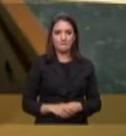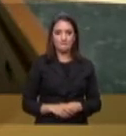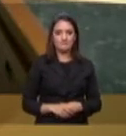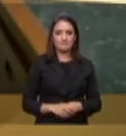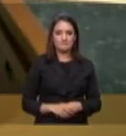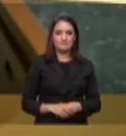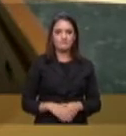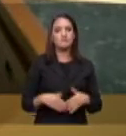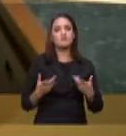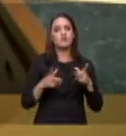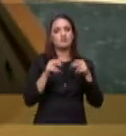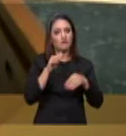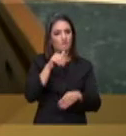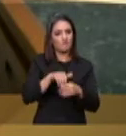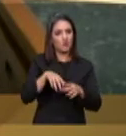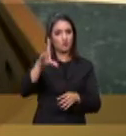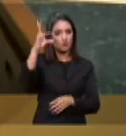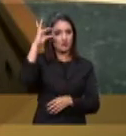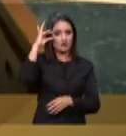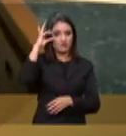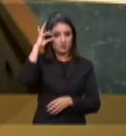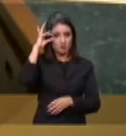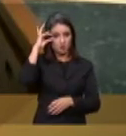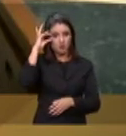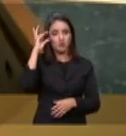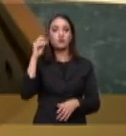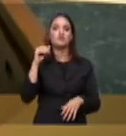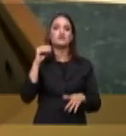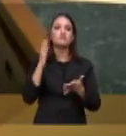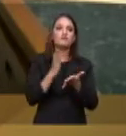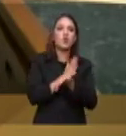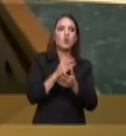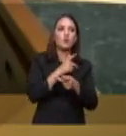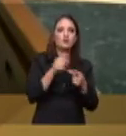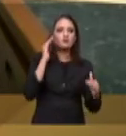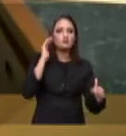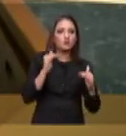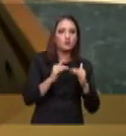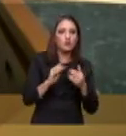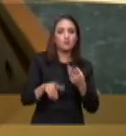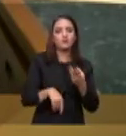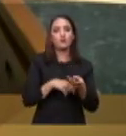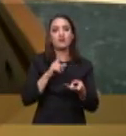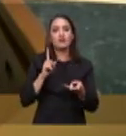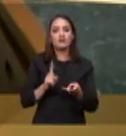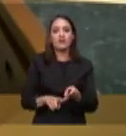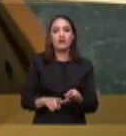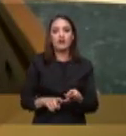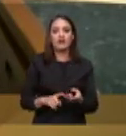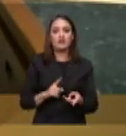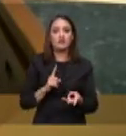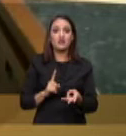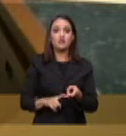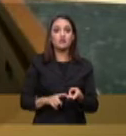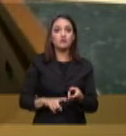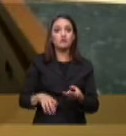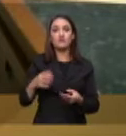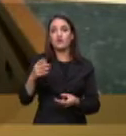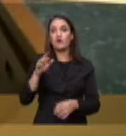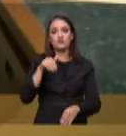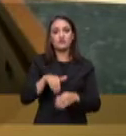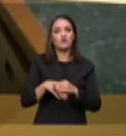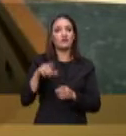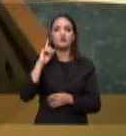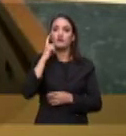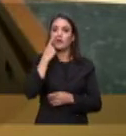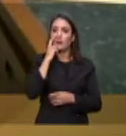ministro André Mendonça, que acompanhou apenas em parte, o voto de divergência, inaugurado de forma